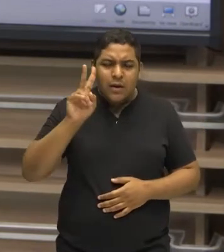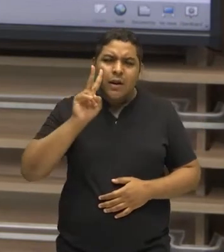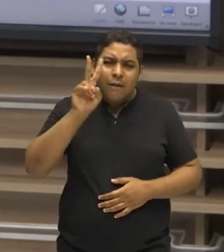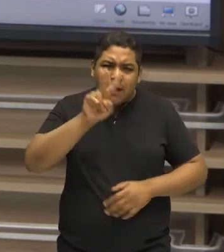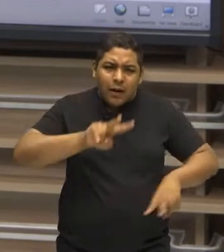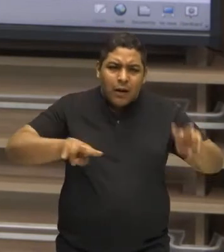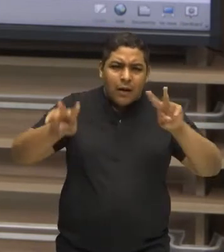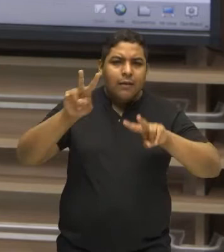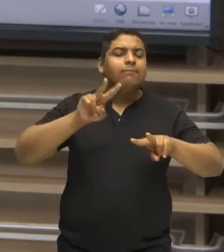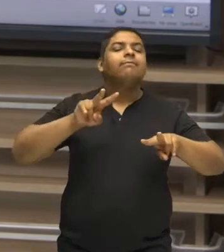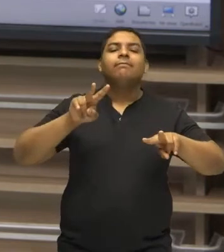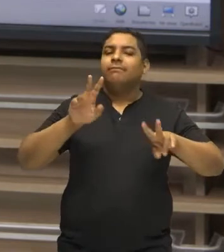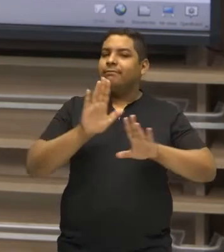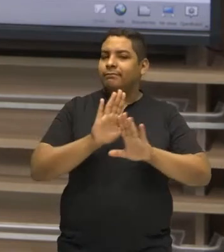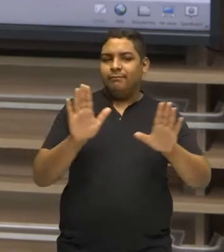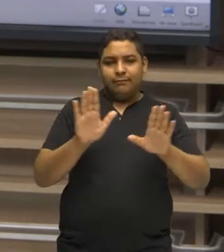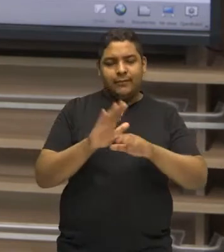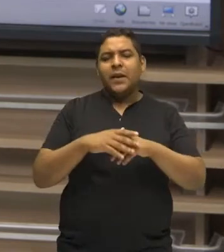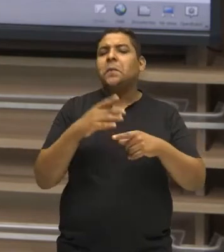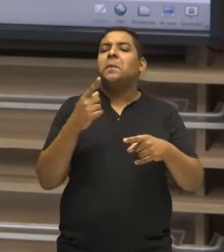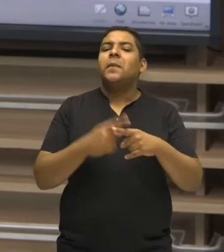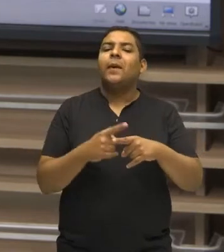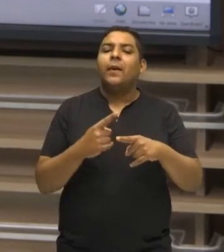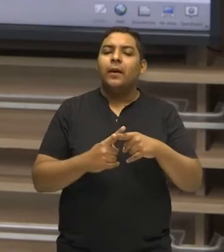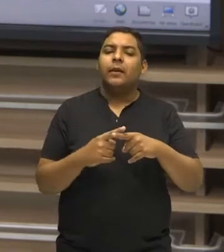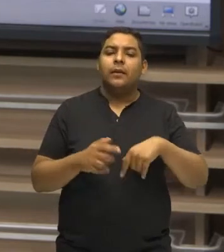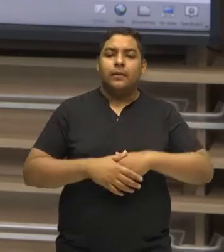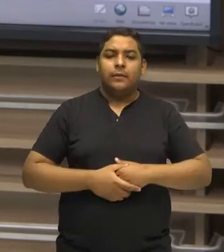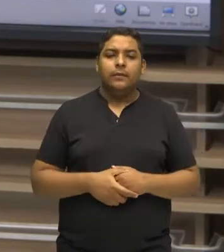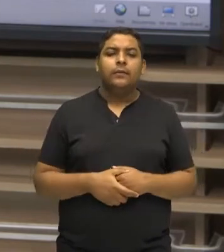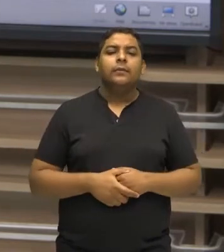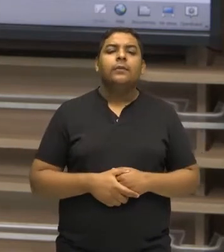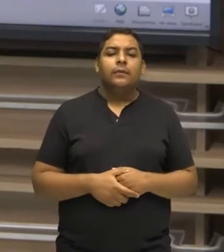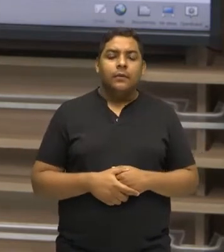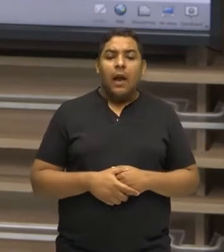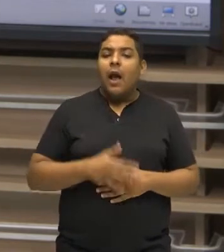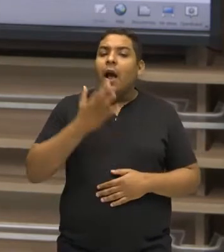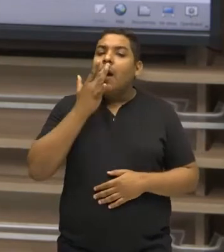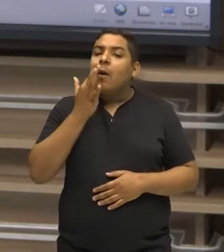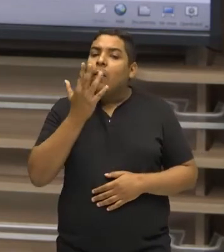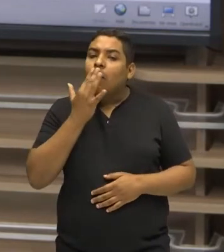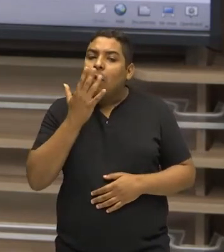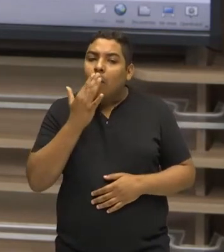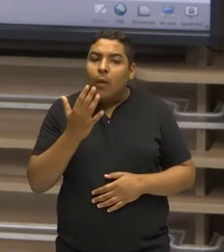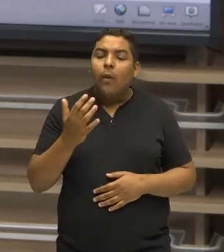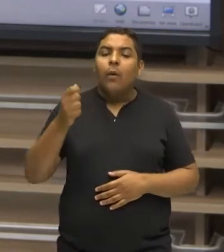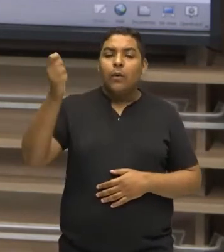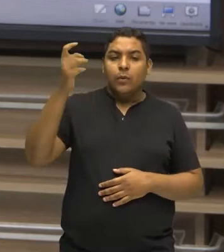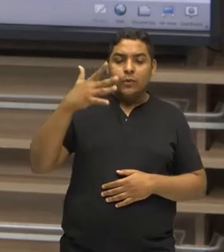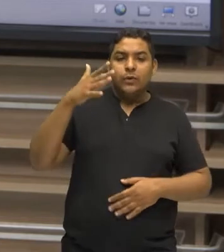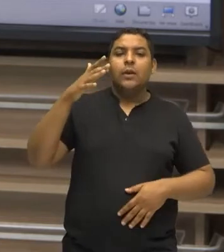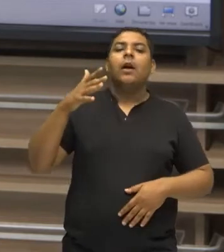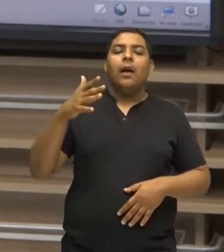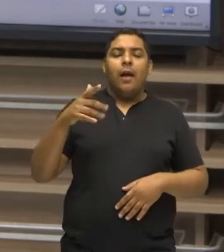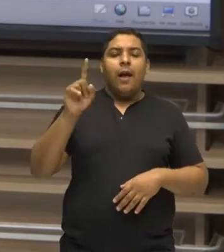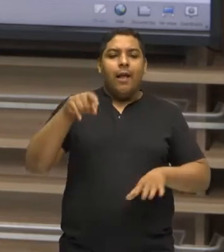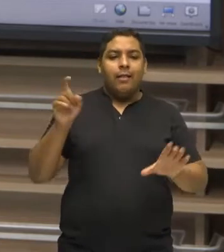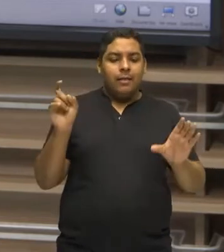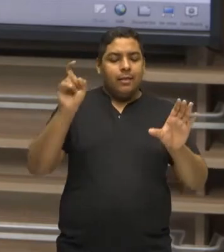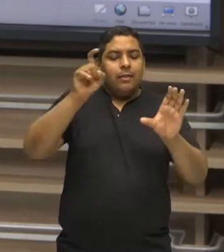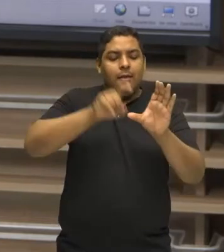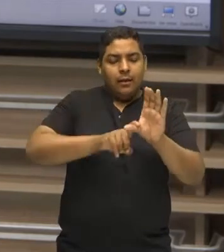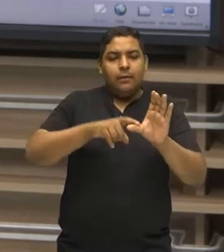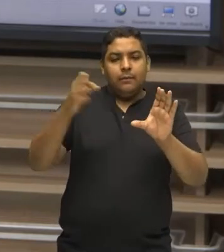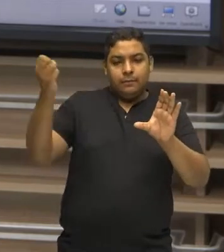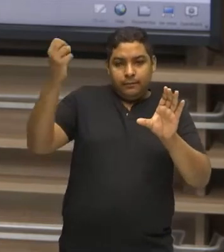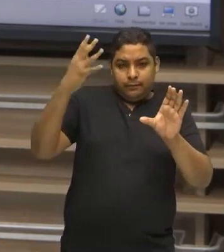coisa? Não, né? Por quê? Porque a cor luz, ela depende da luz, certo? Tanto a luz